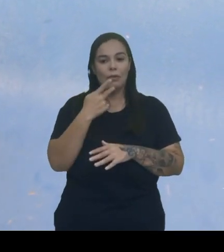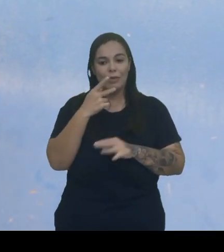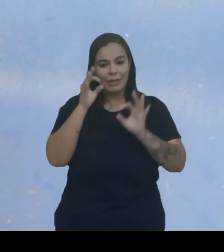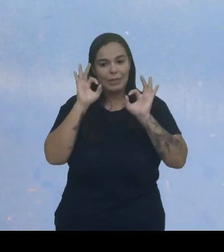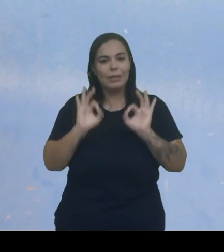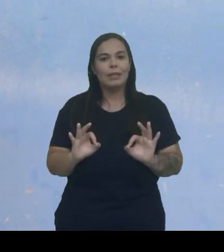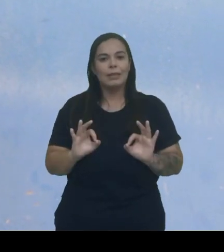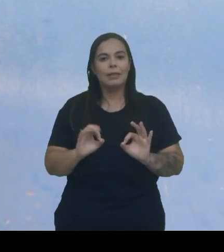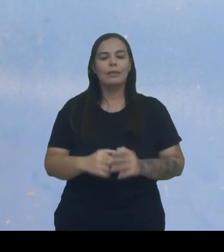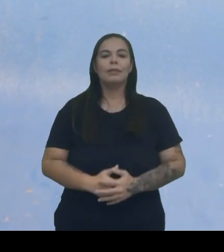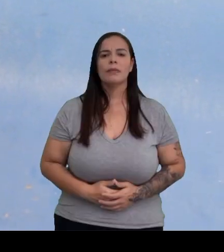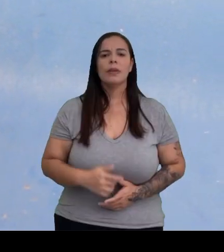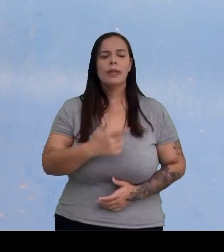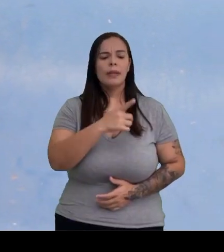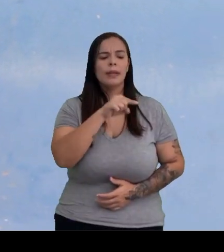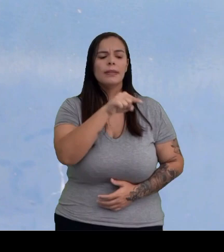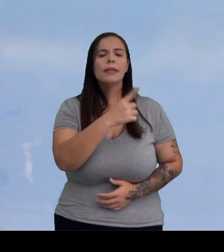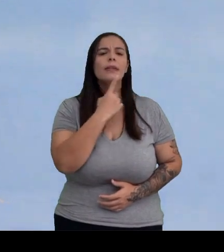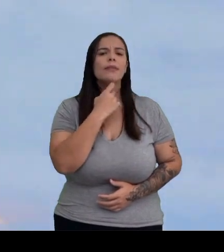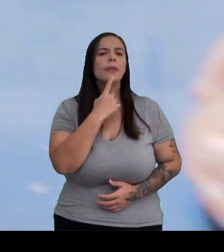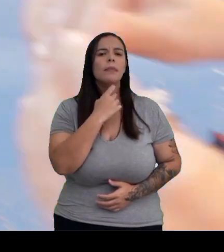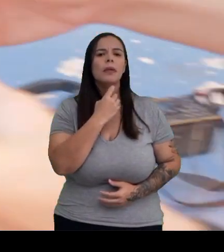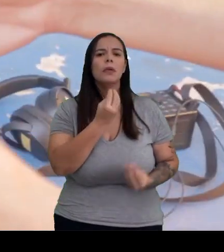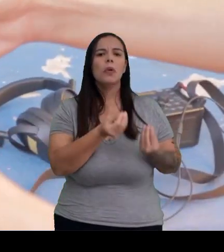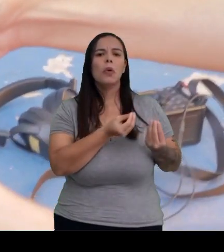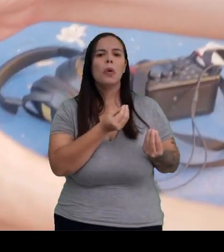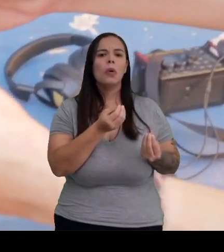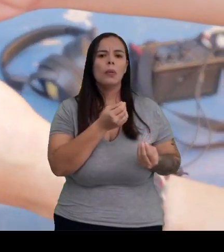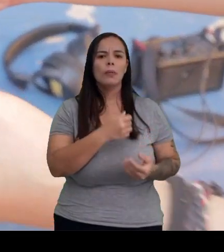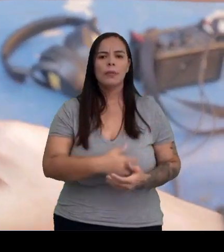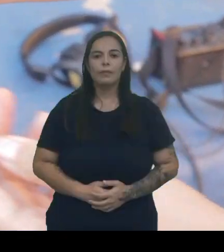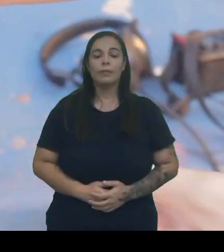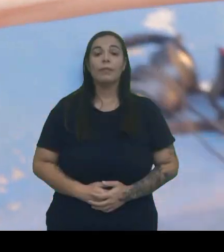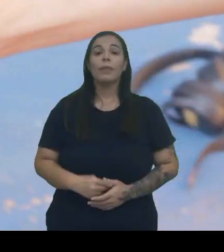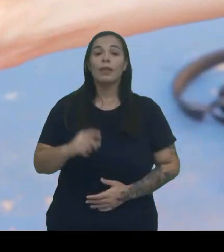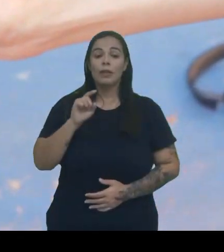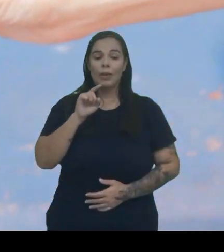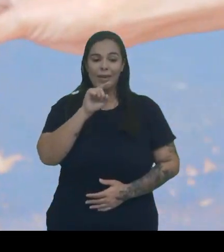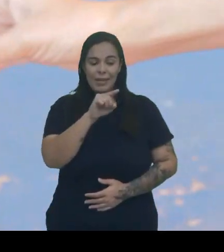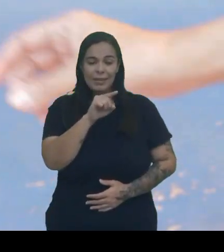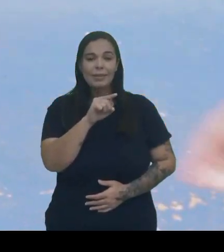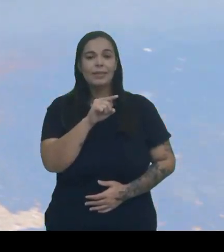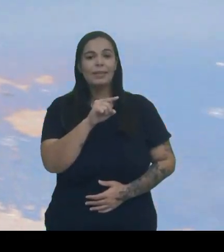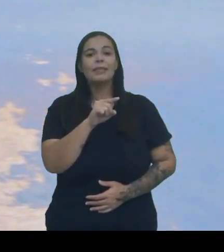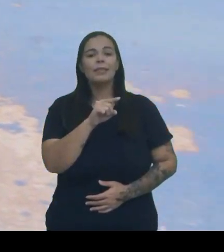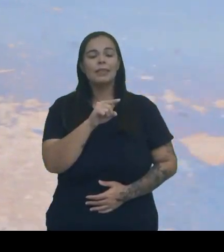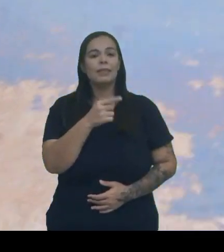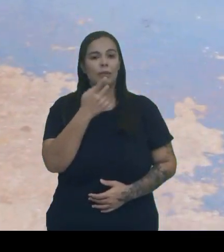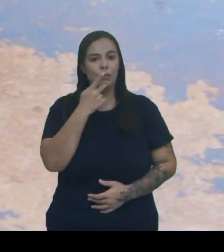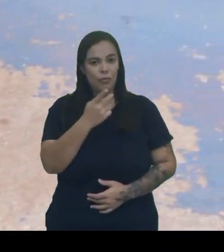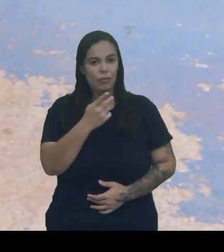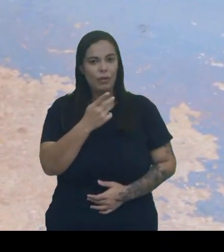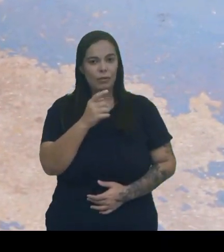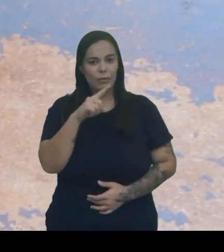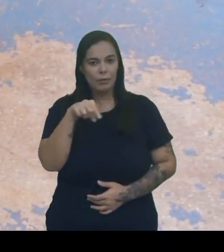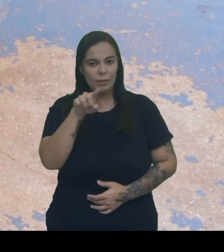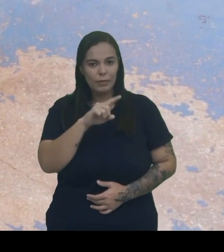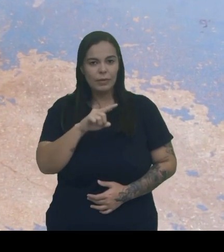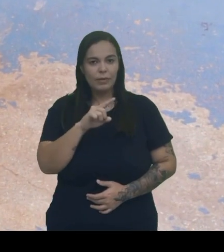vou morrer um dia. E esses assim, vermelhos, será aqui? Esse aqui, eu digo pra você.